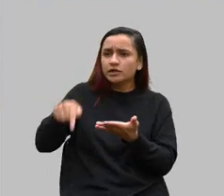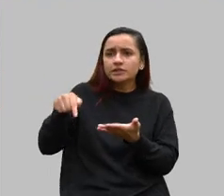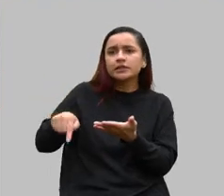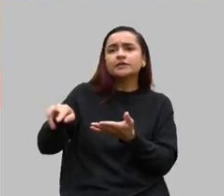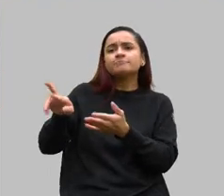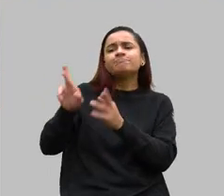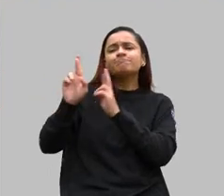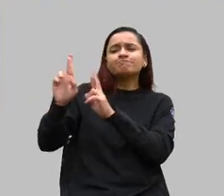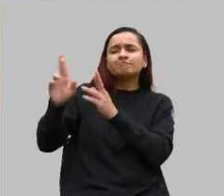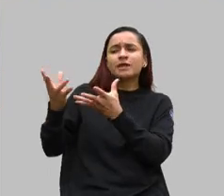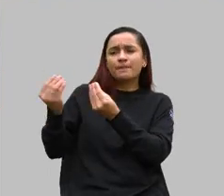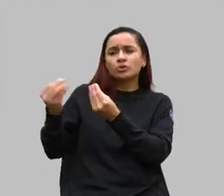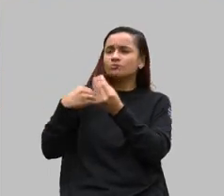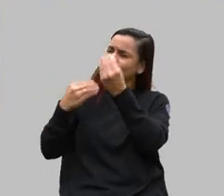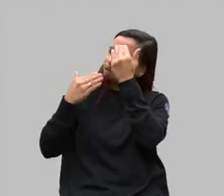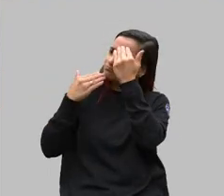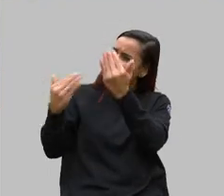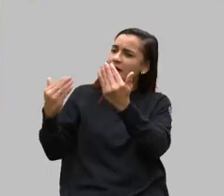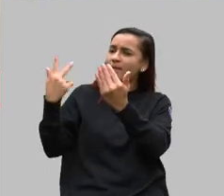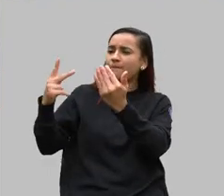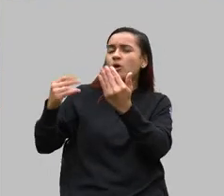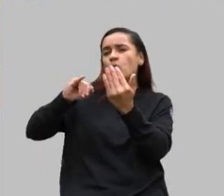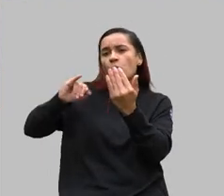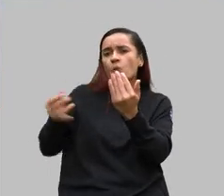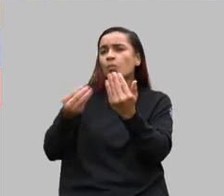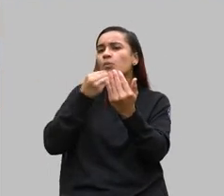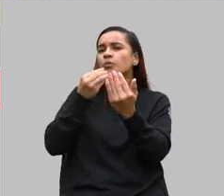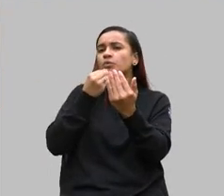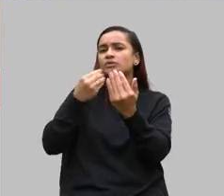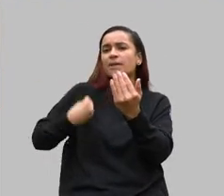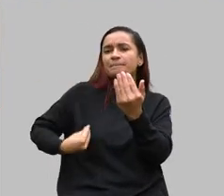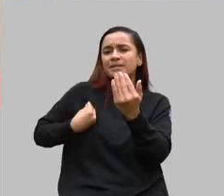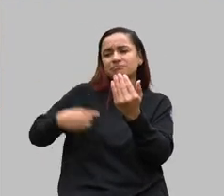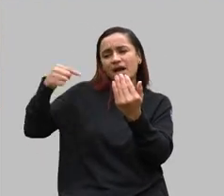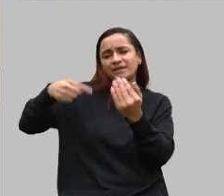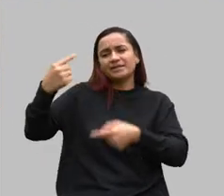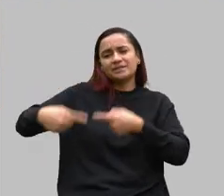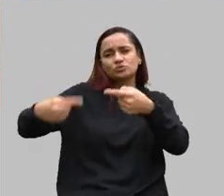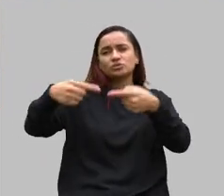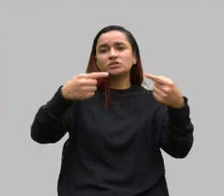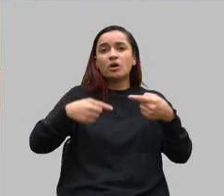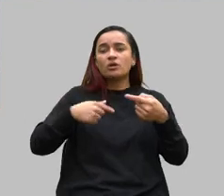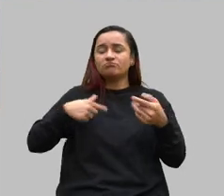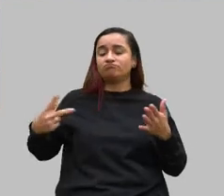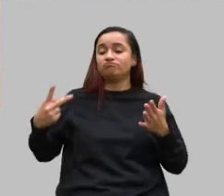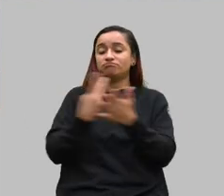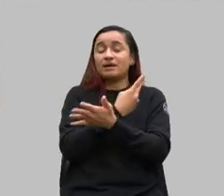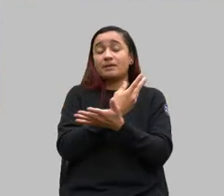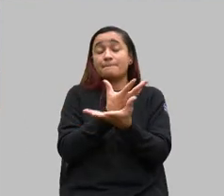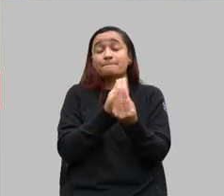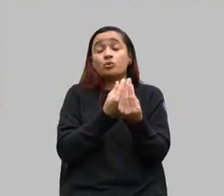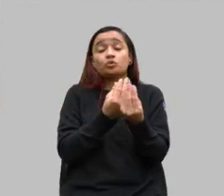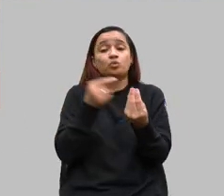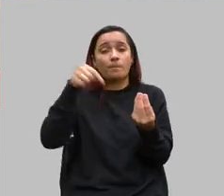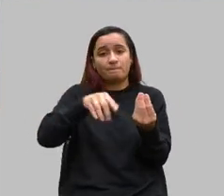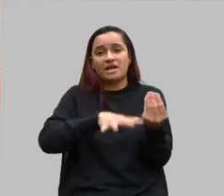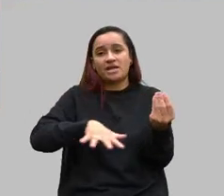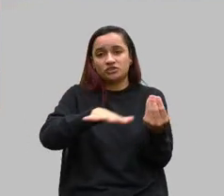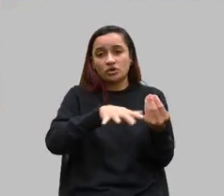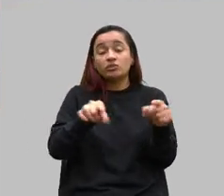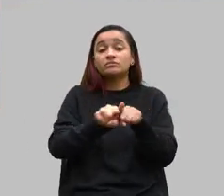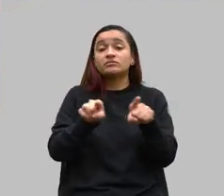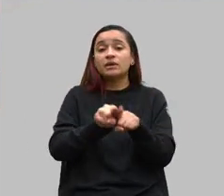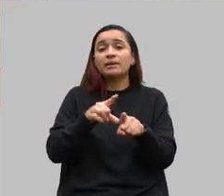oportunidade de participar dessa discussão que tem um impacto fundamental paraa minha região e que conta muito com a